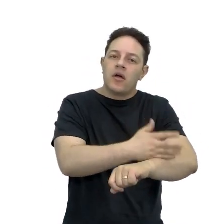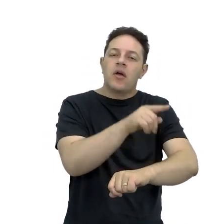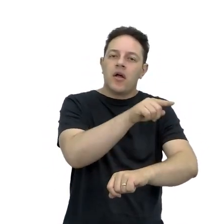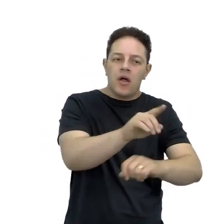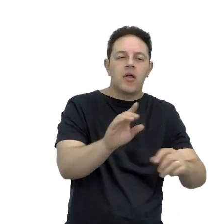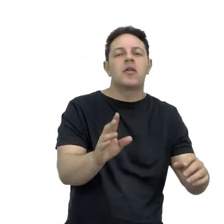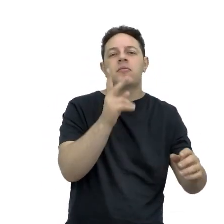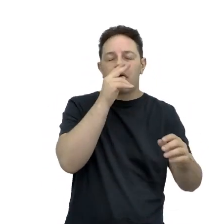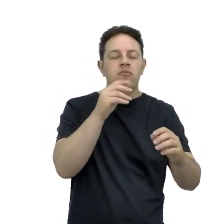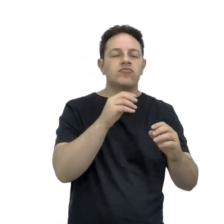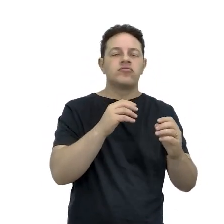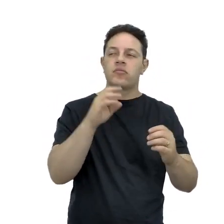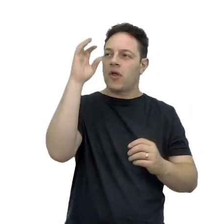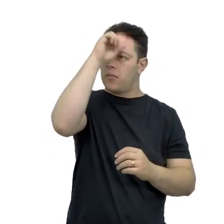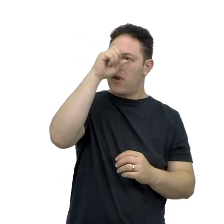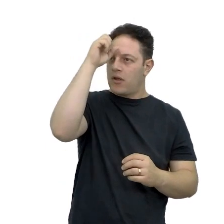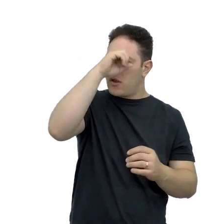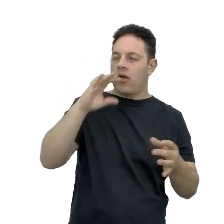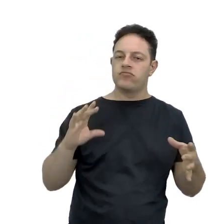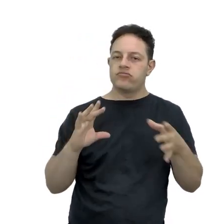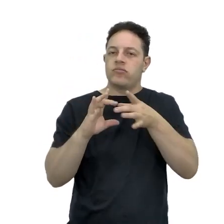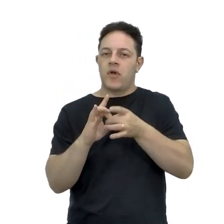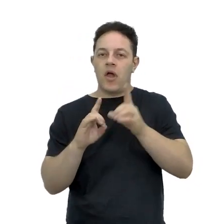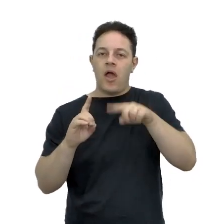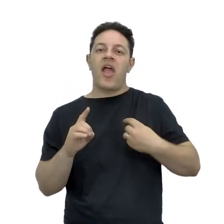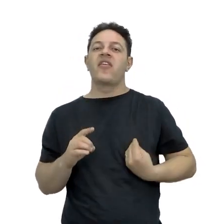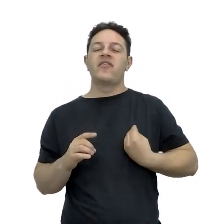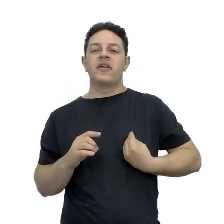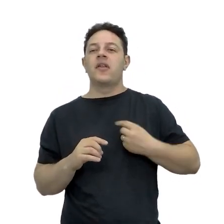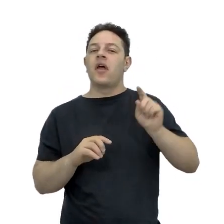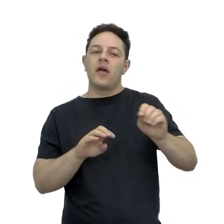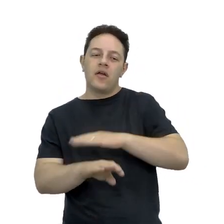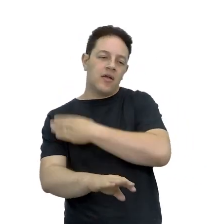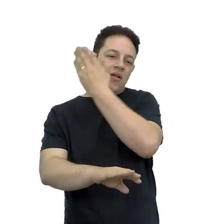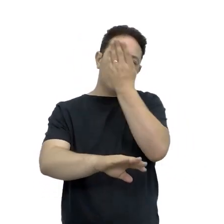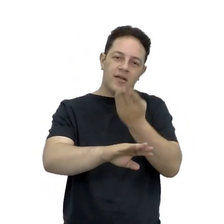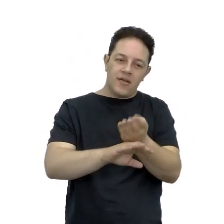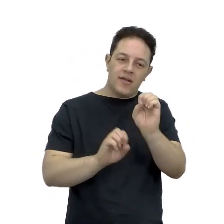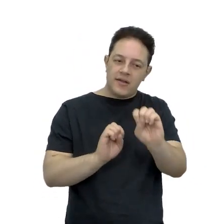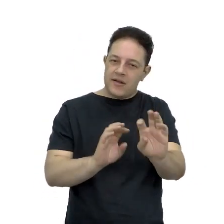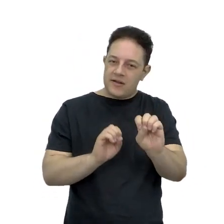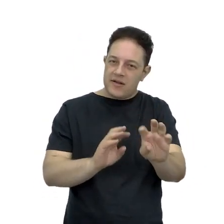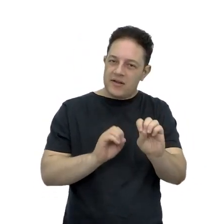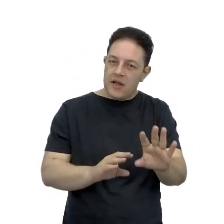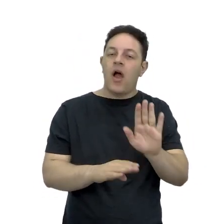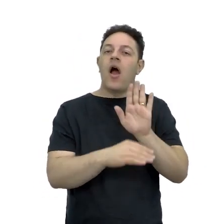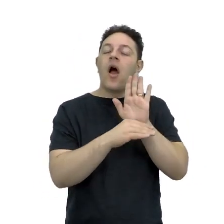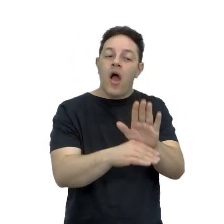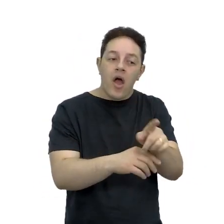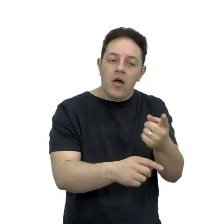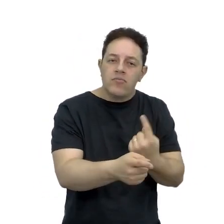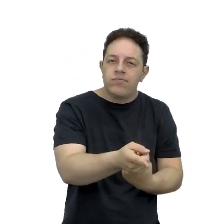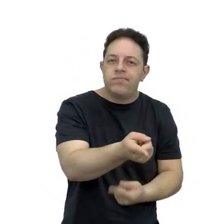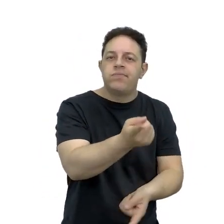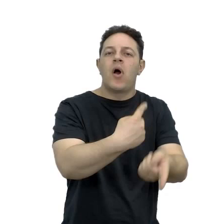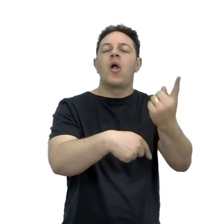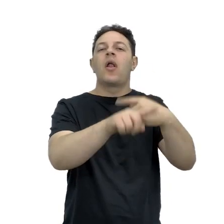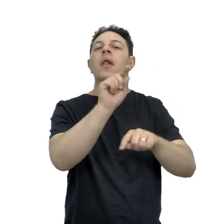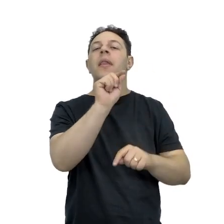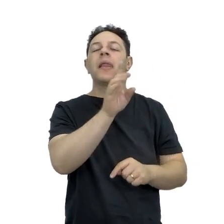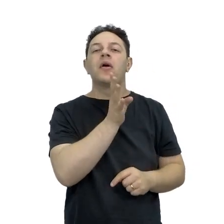integral. Essa educação integral vai desenvolver o estudante